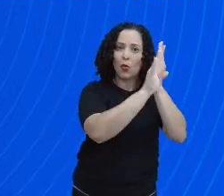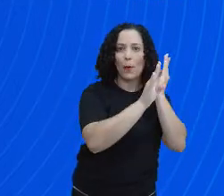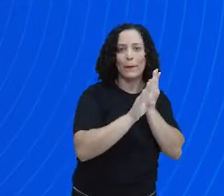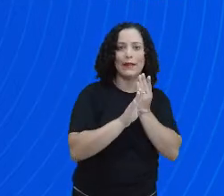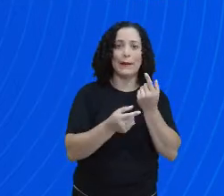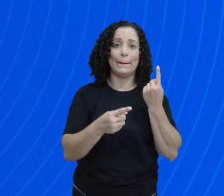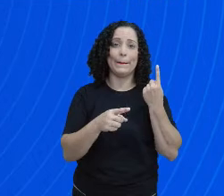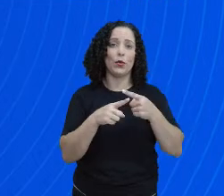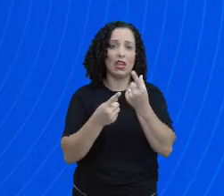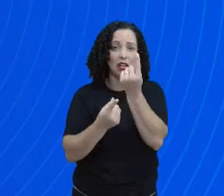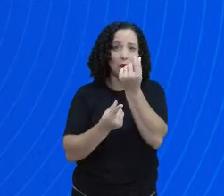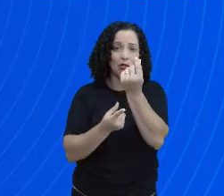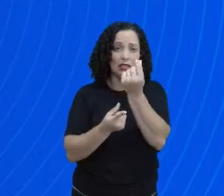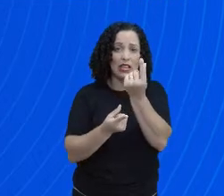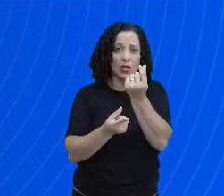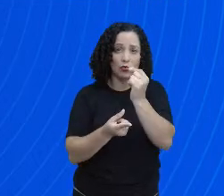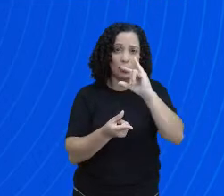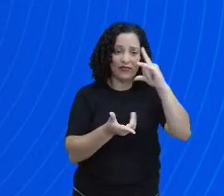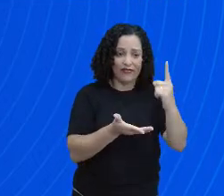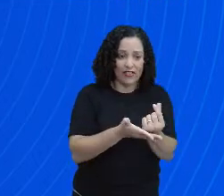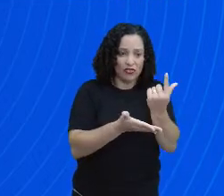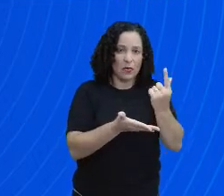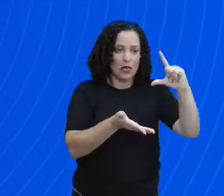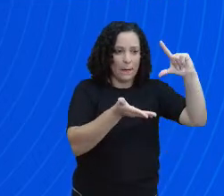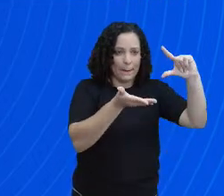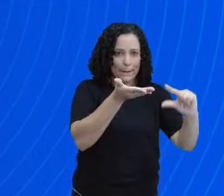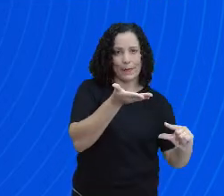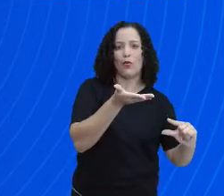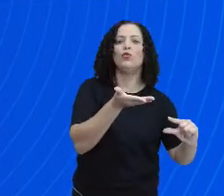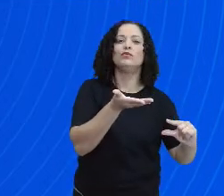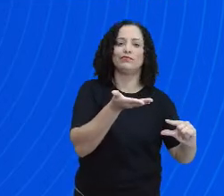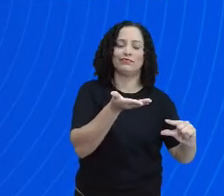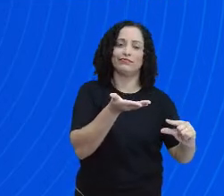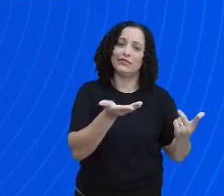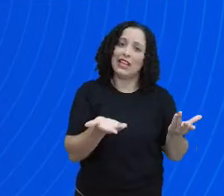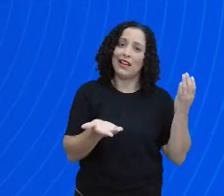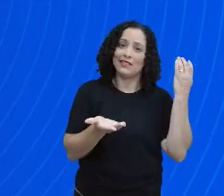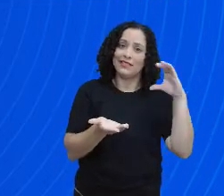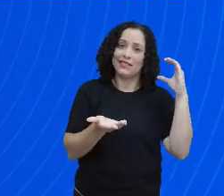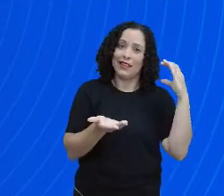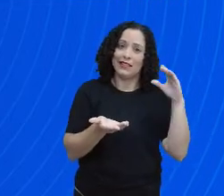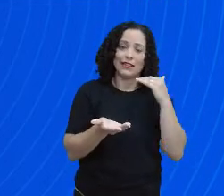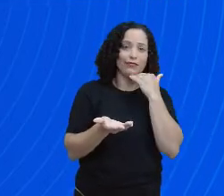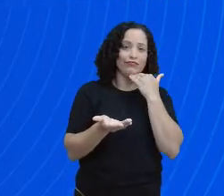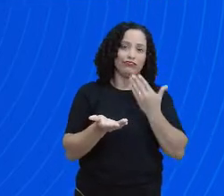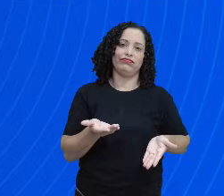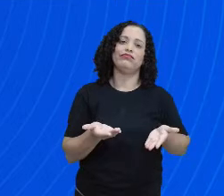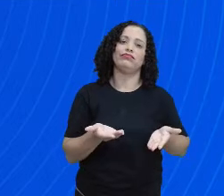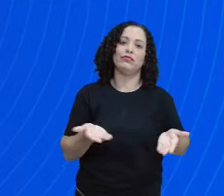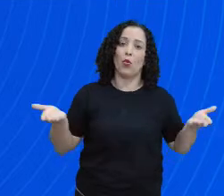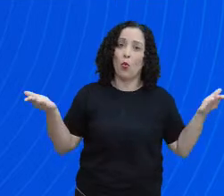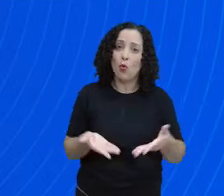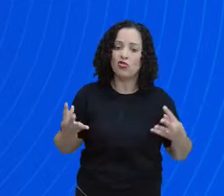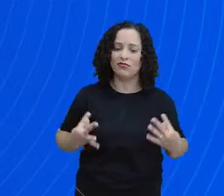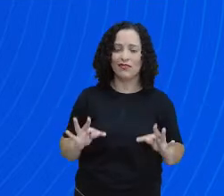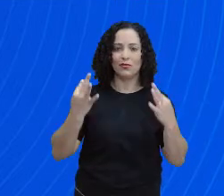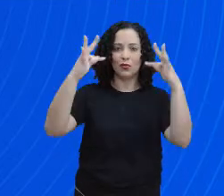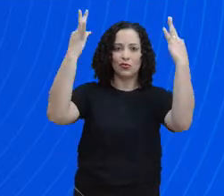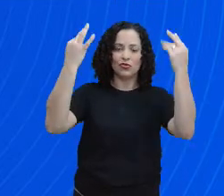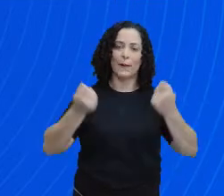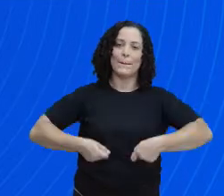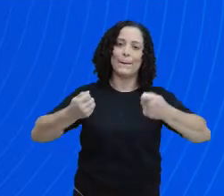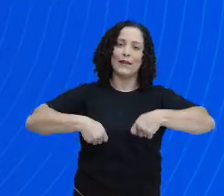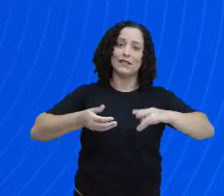né? Porque, infelizmente, sem dinheiro, a ciência, do jeito que anda hoje, né, com essa tecnologia toda, a gente não